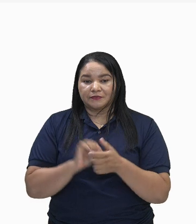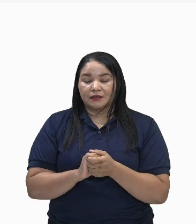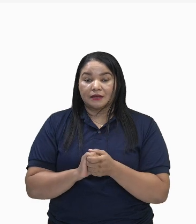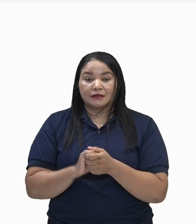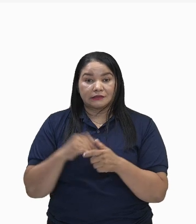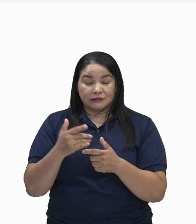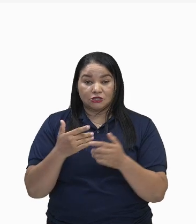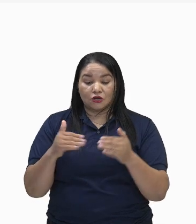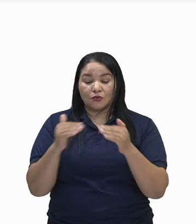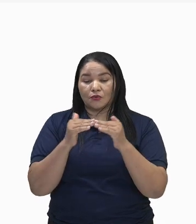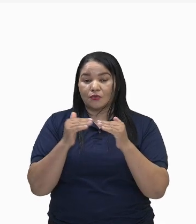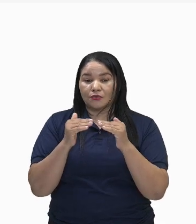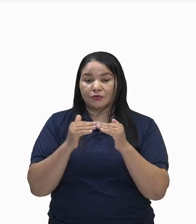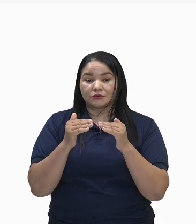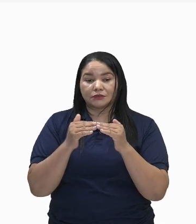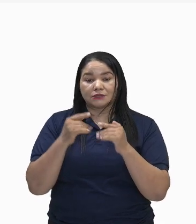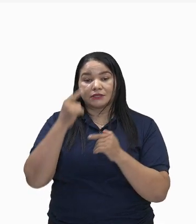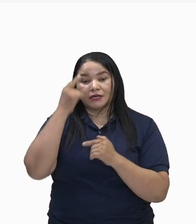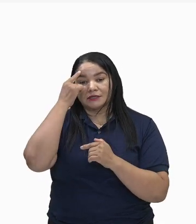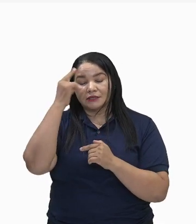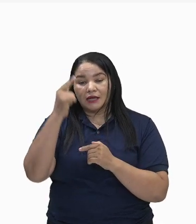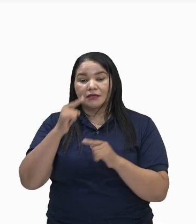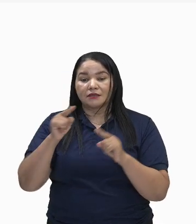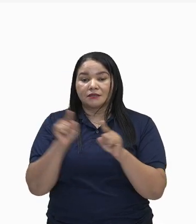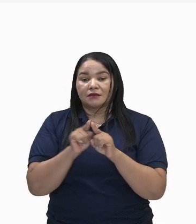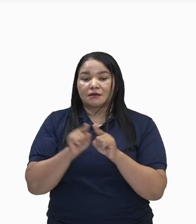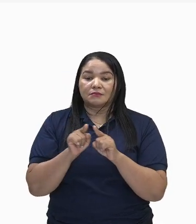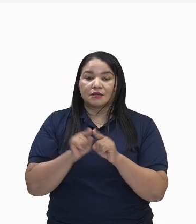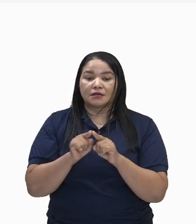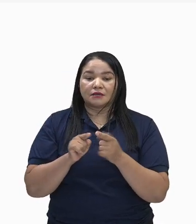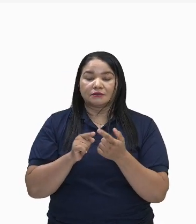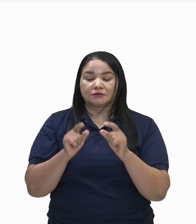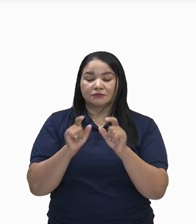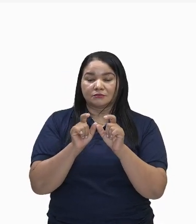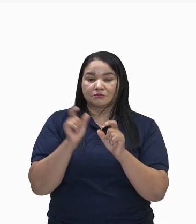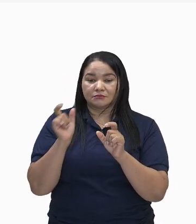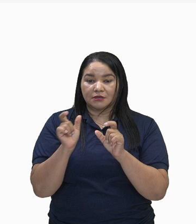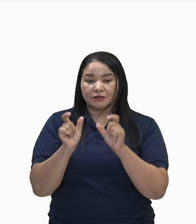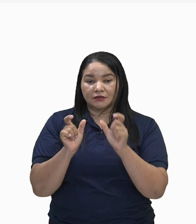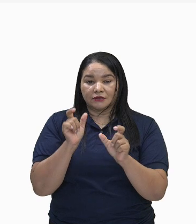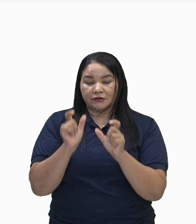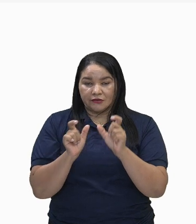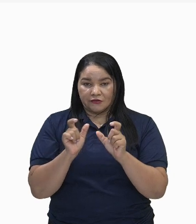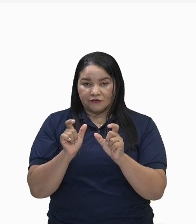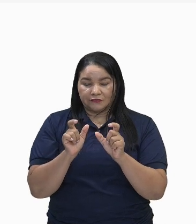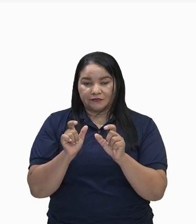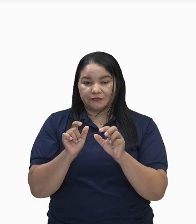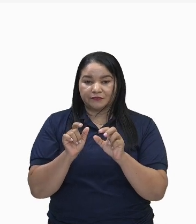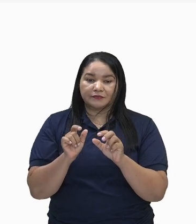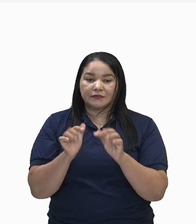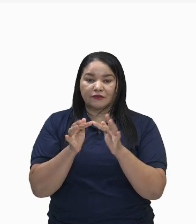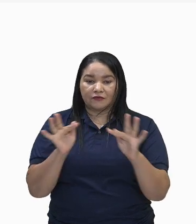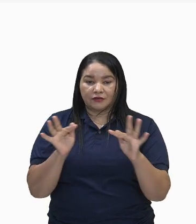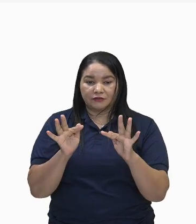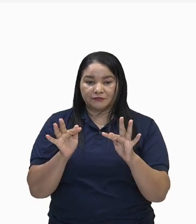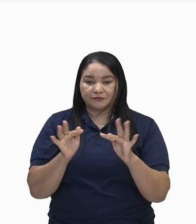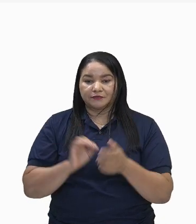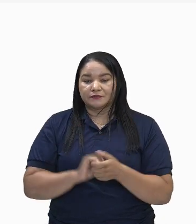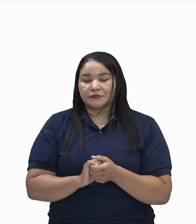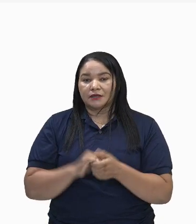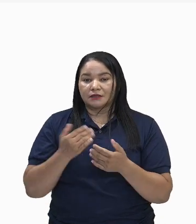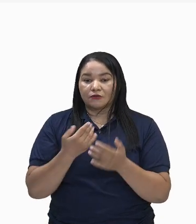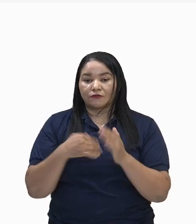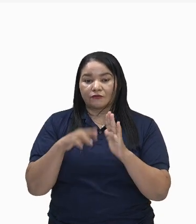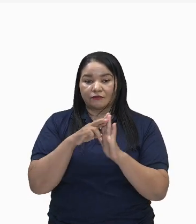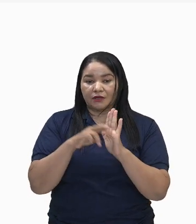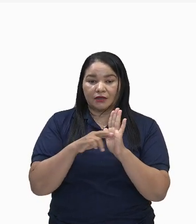a concordância da ideia e não do termo utilizado na frase. Desta forma, ela não obedece às regras